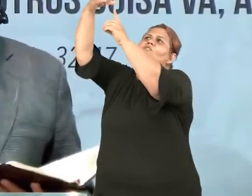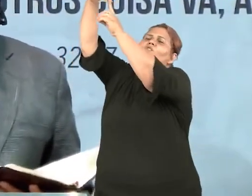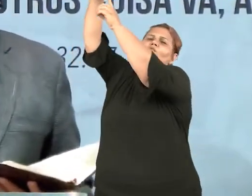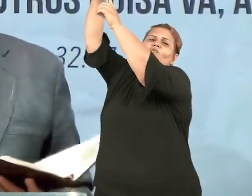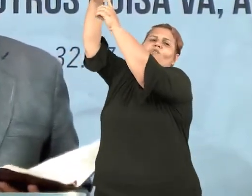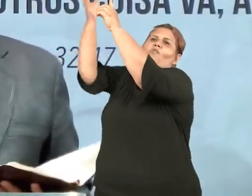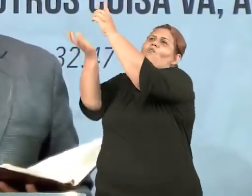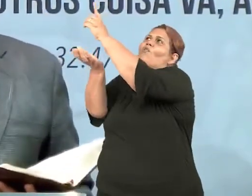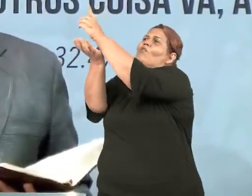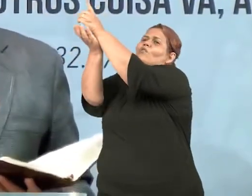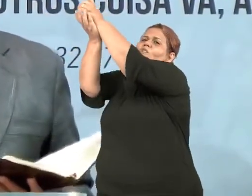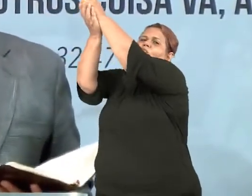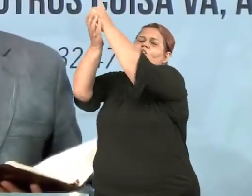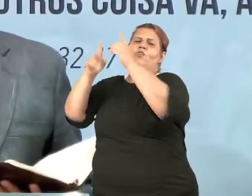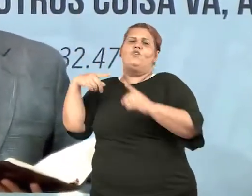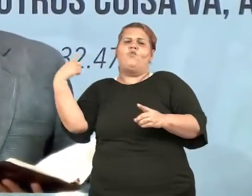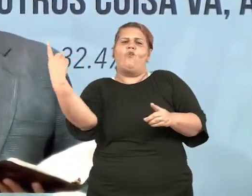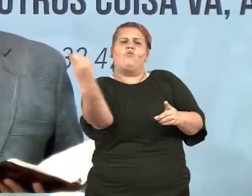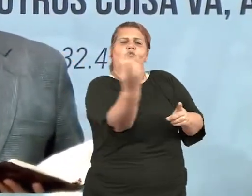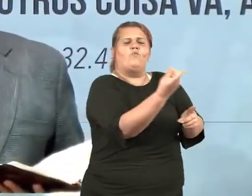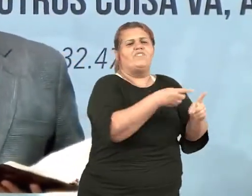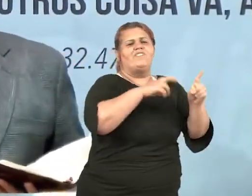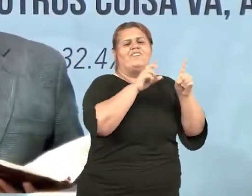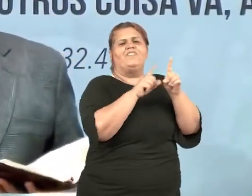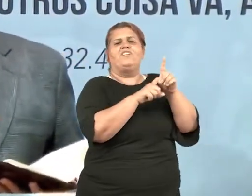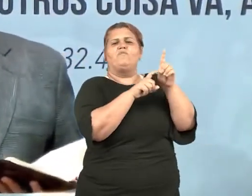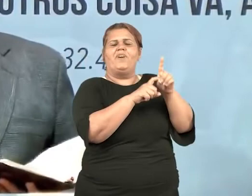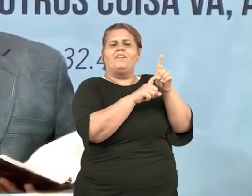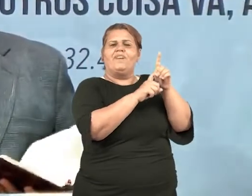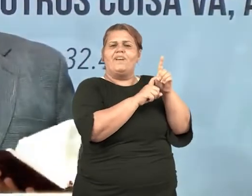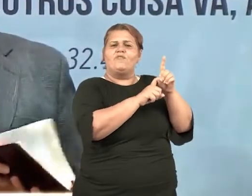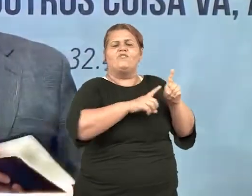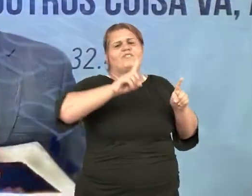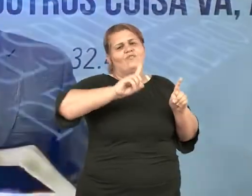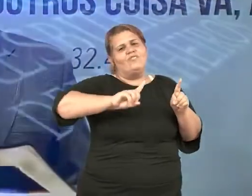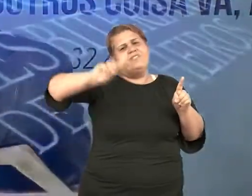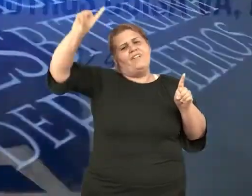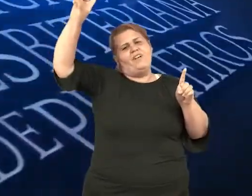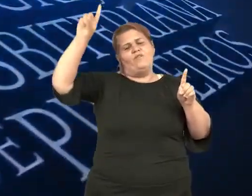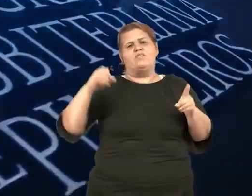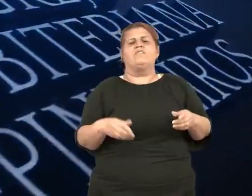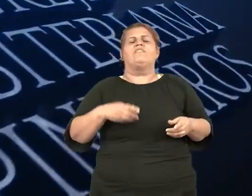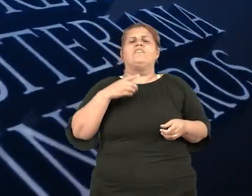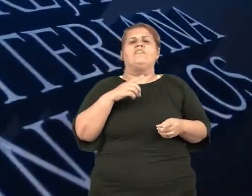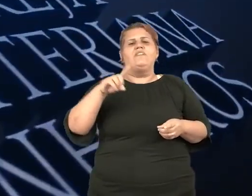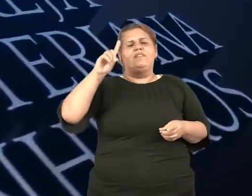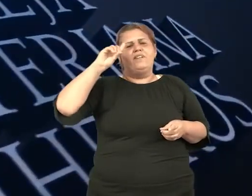dependentes dele. Que Deus abençoe o seu coração. Que Deus abençoe sua vida.